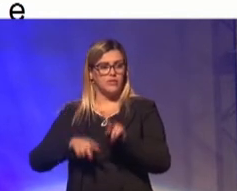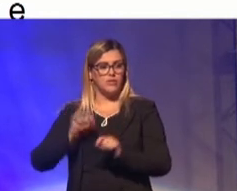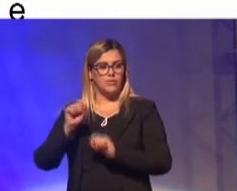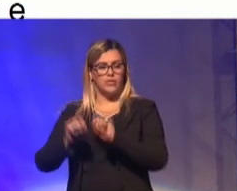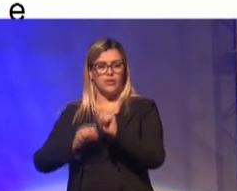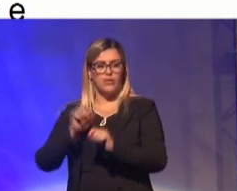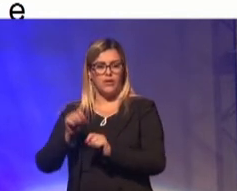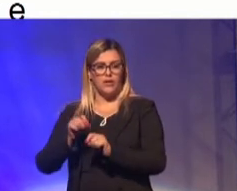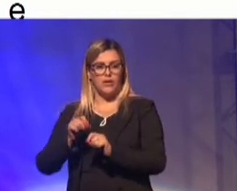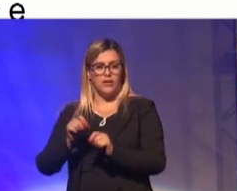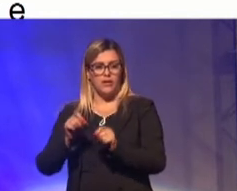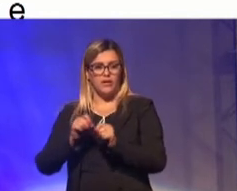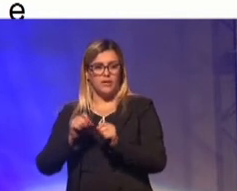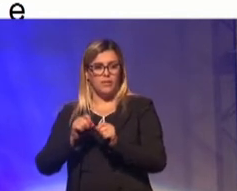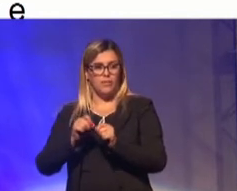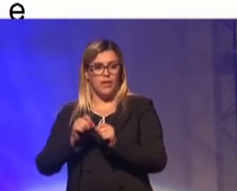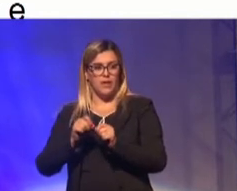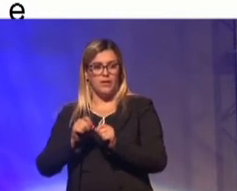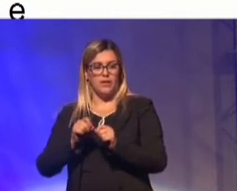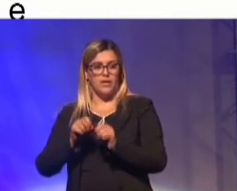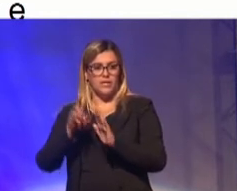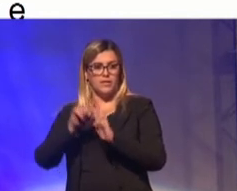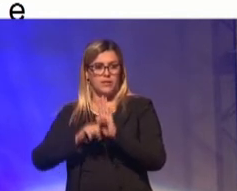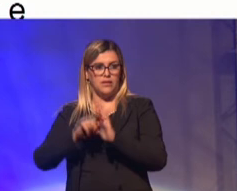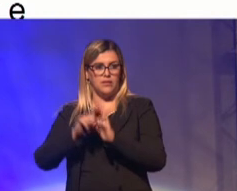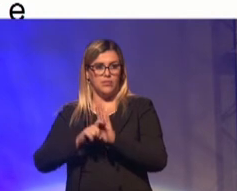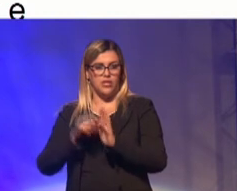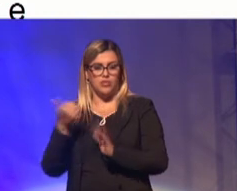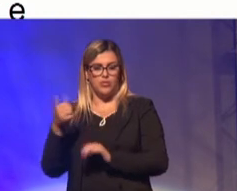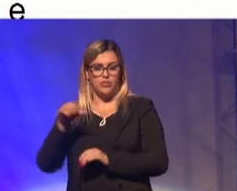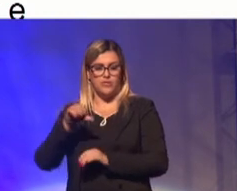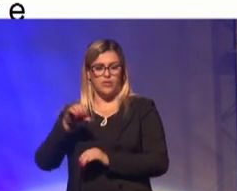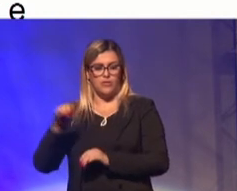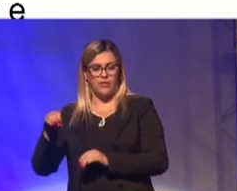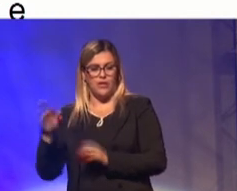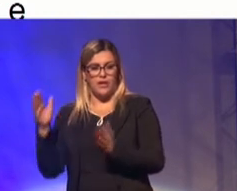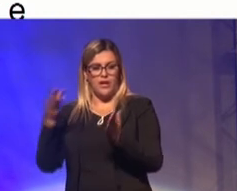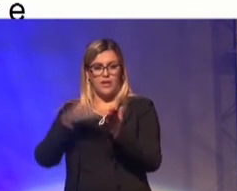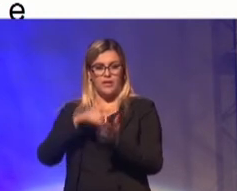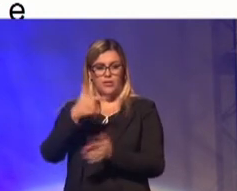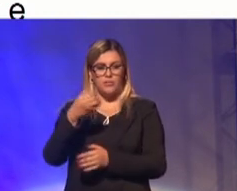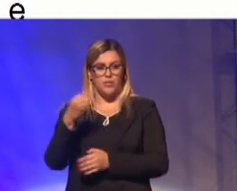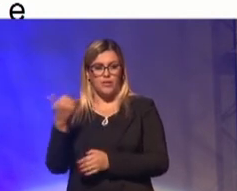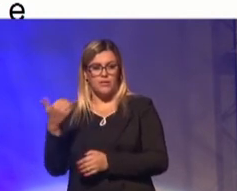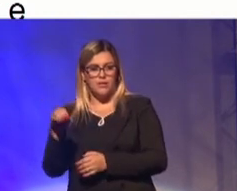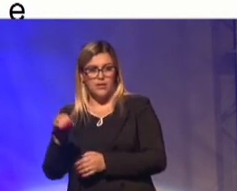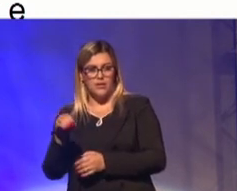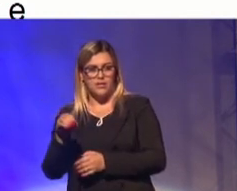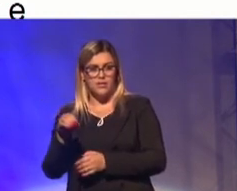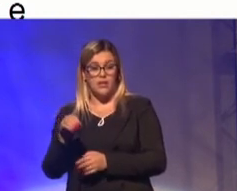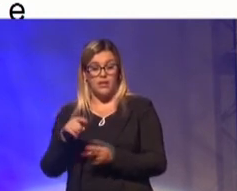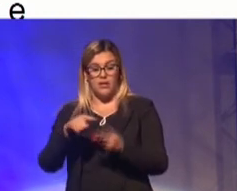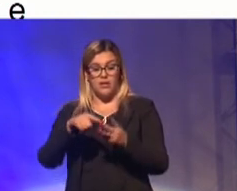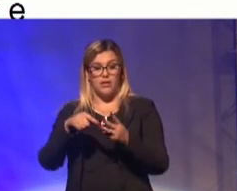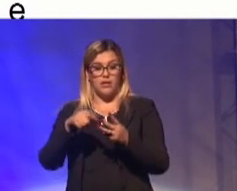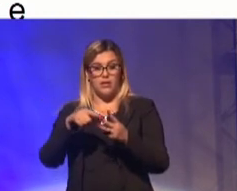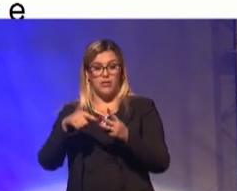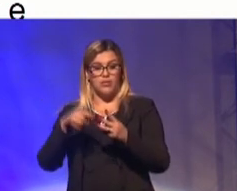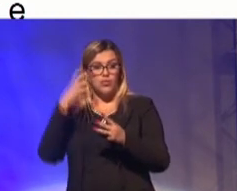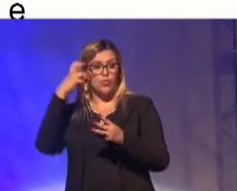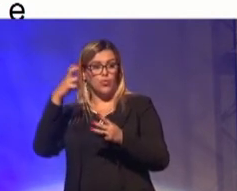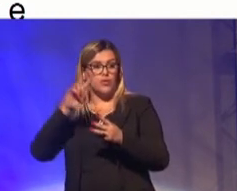pega esse recorte que eu fiz, uma boa parte dele, que vai de 90 até 2010, e dois outros estudos de